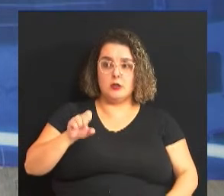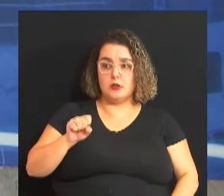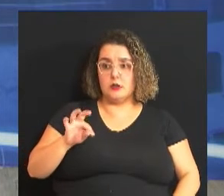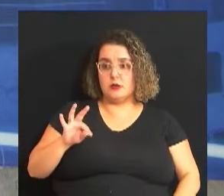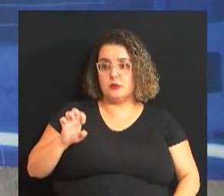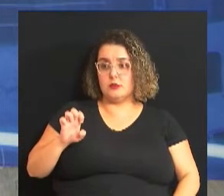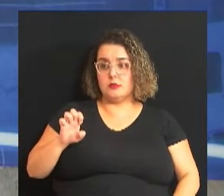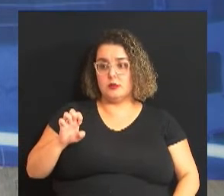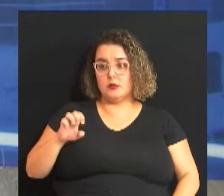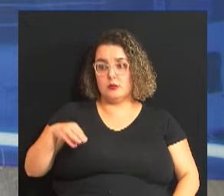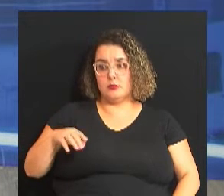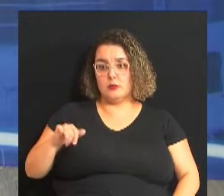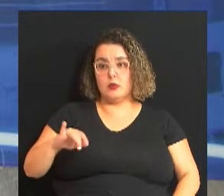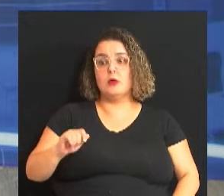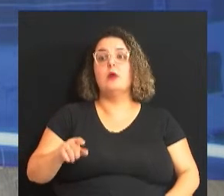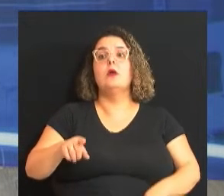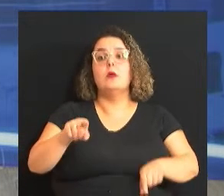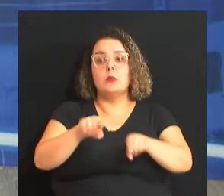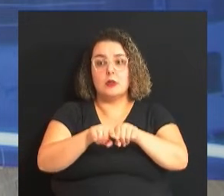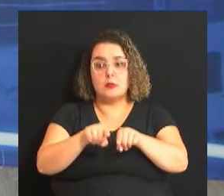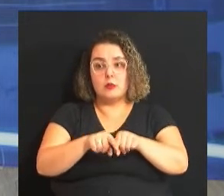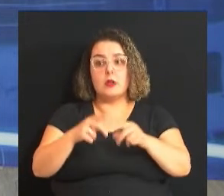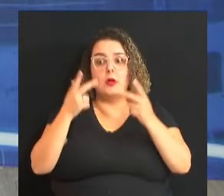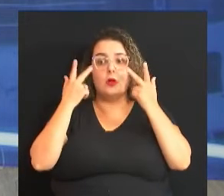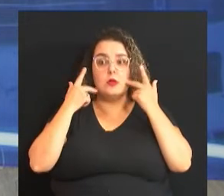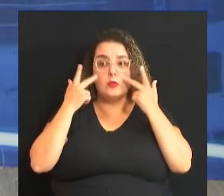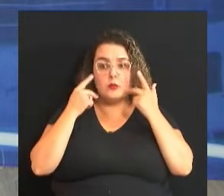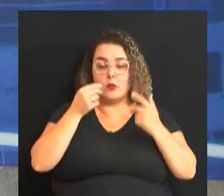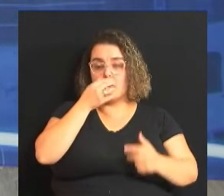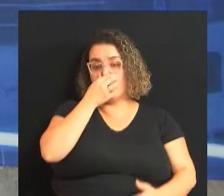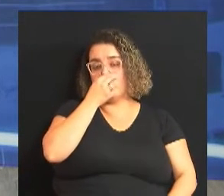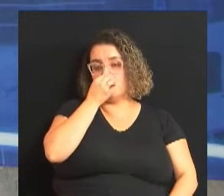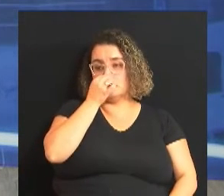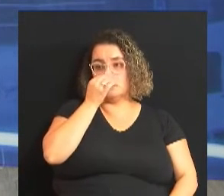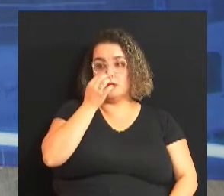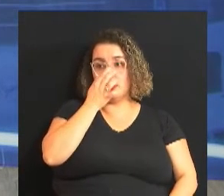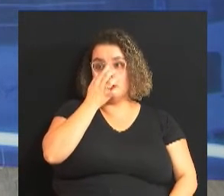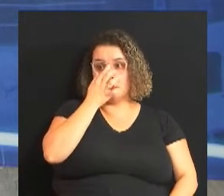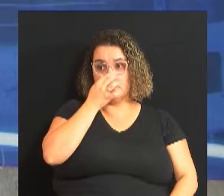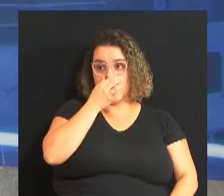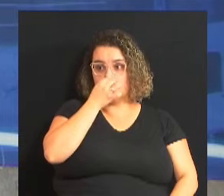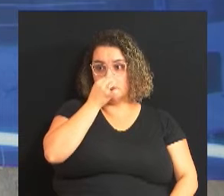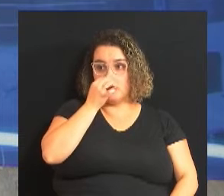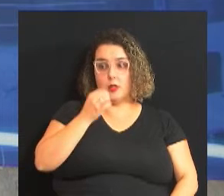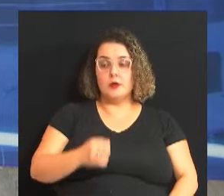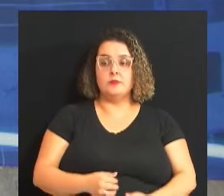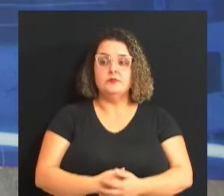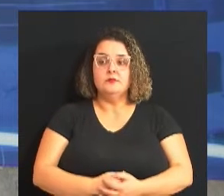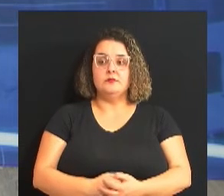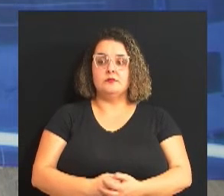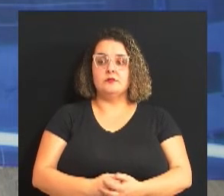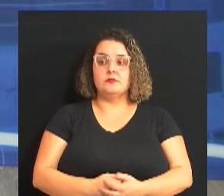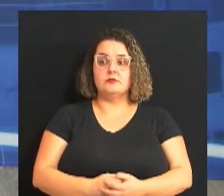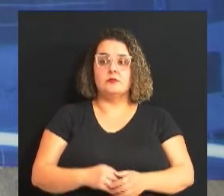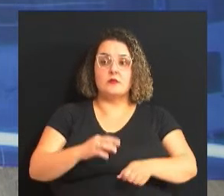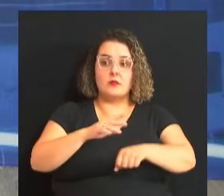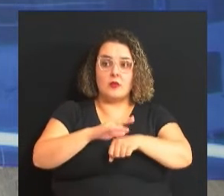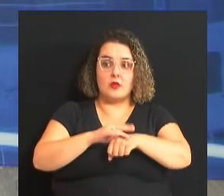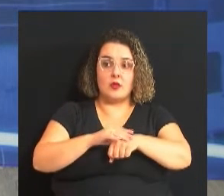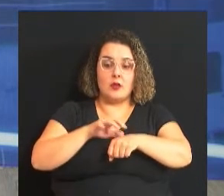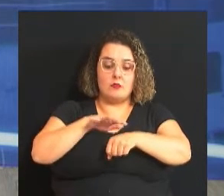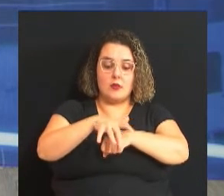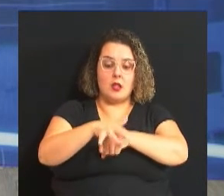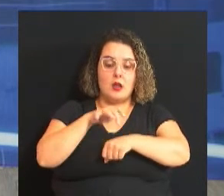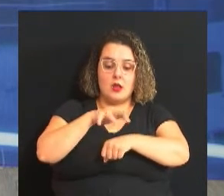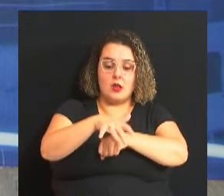outra indicação muito frequente de você fazer uma ileostomia são as chamadas doenças inflamatórias